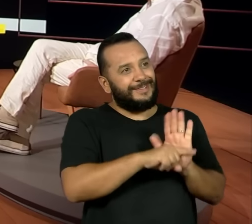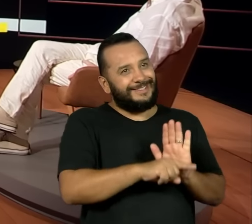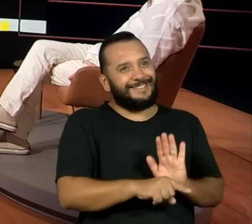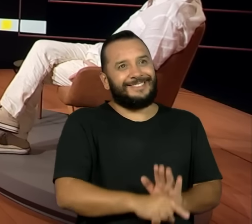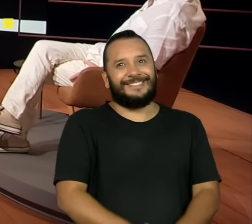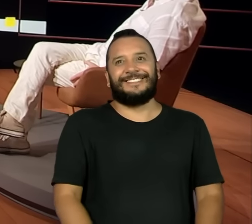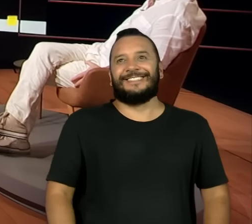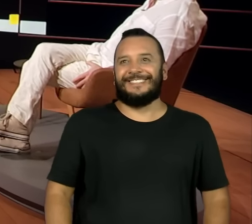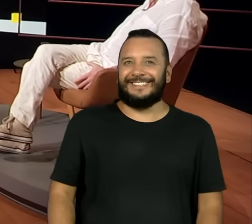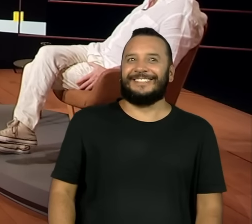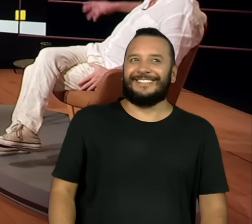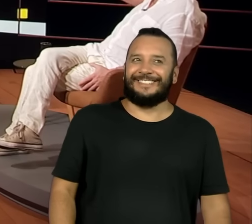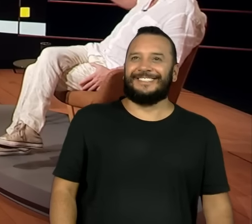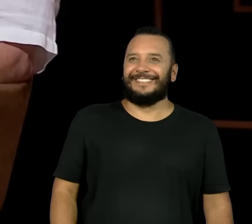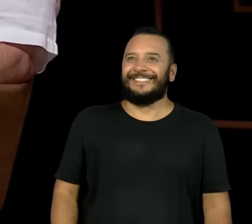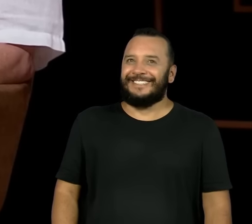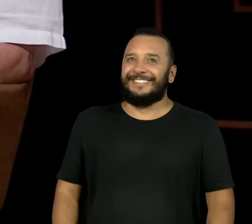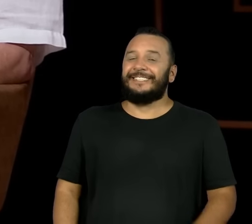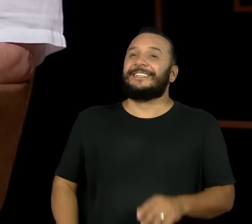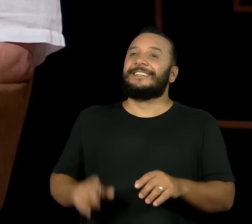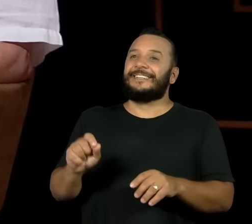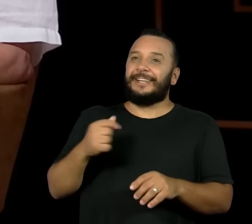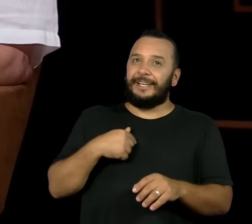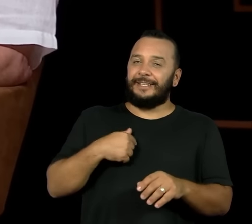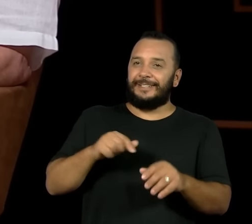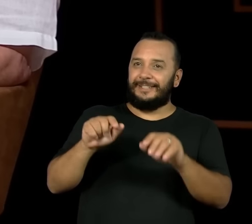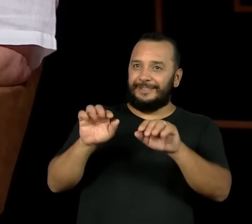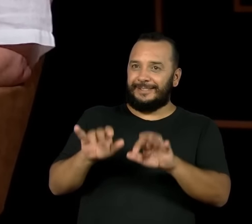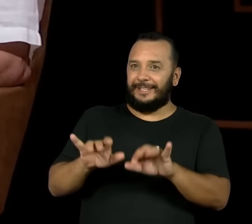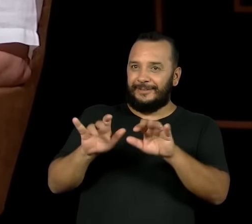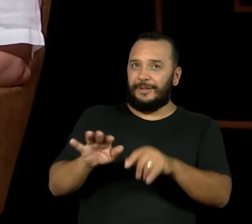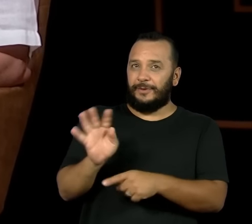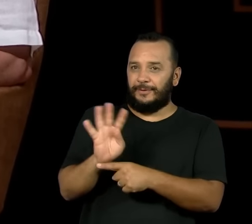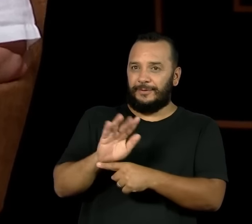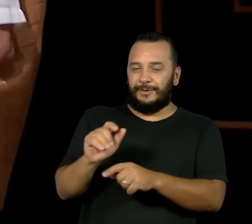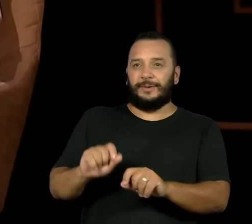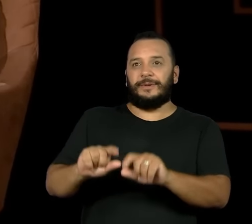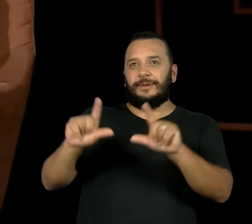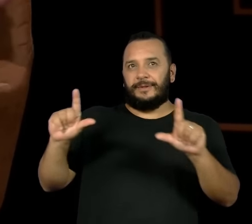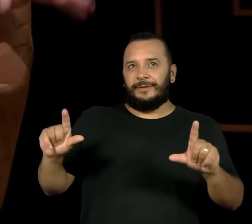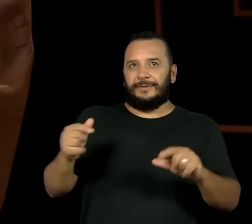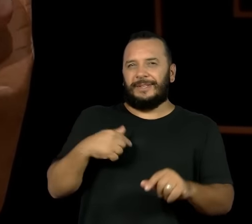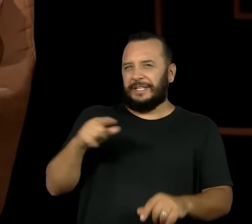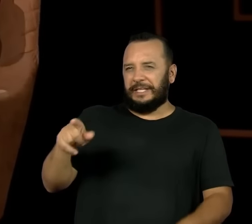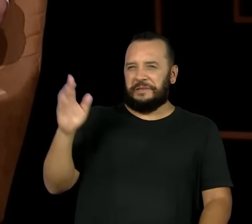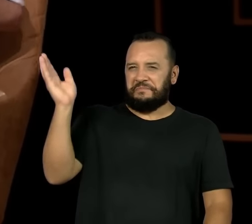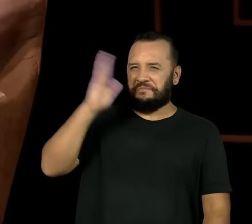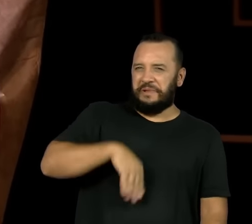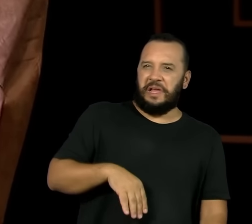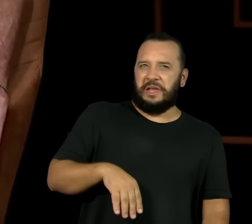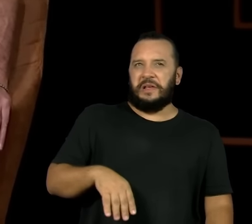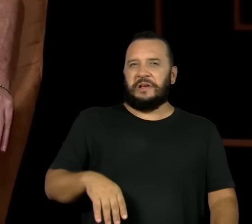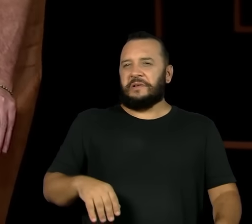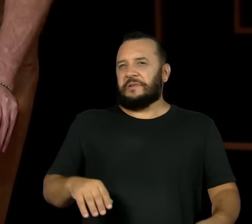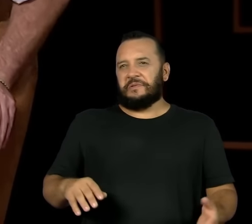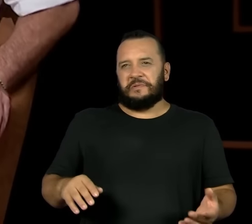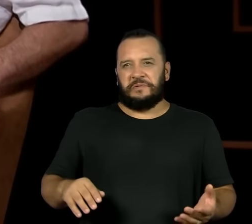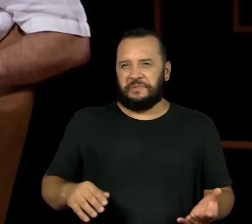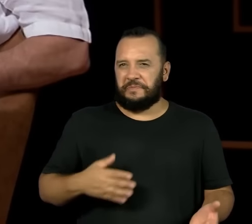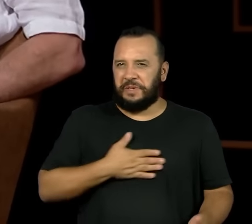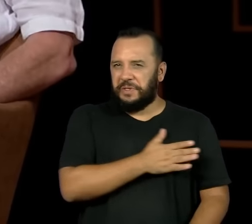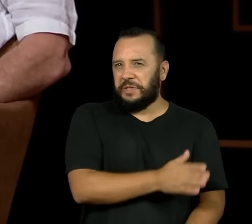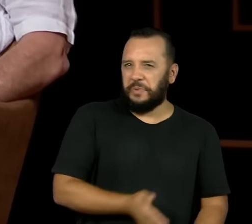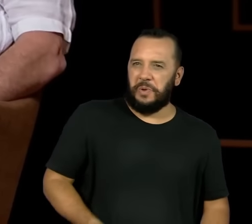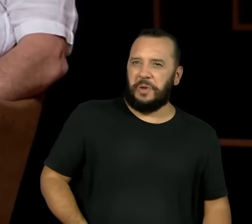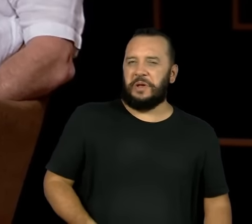desagravado não p foi descrevendo o filme né é um inescrupuloso preconceituoso